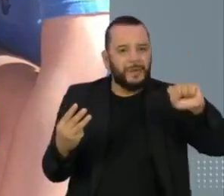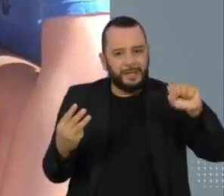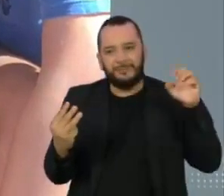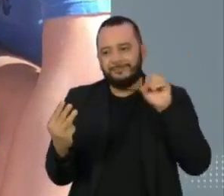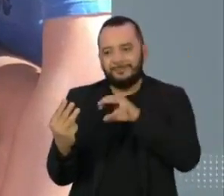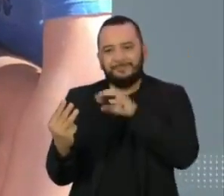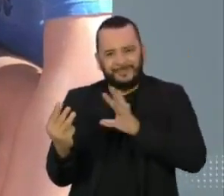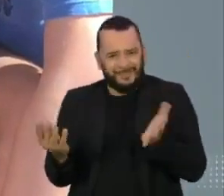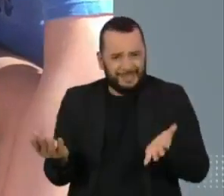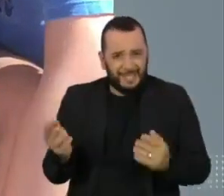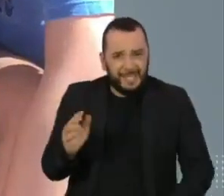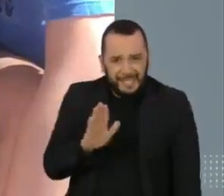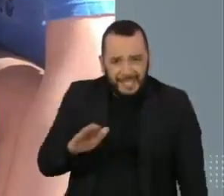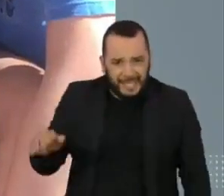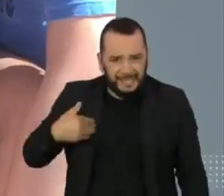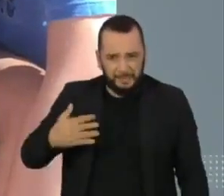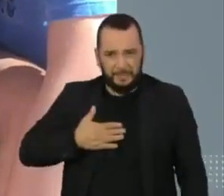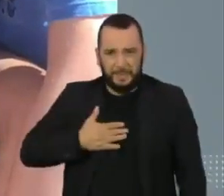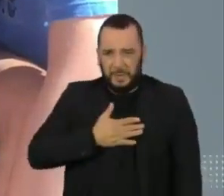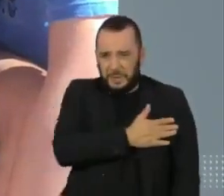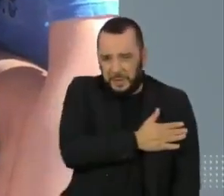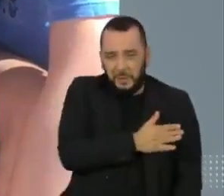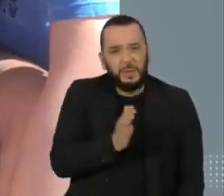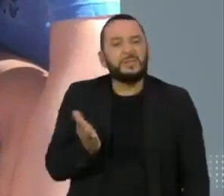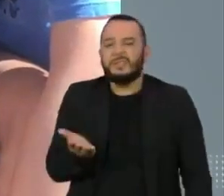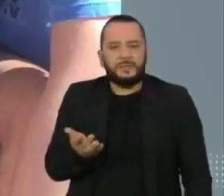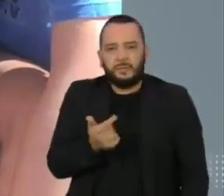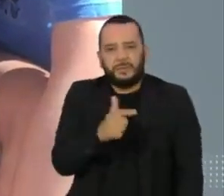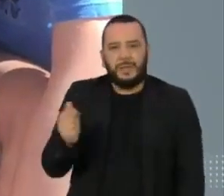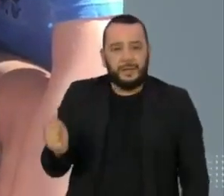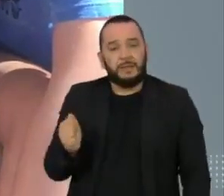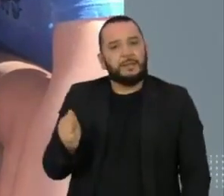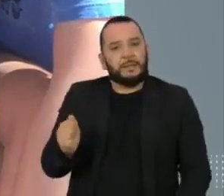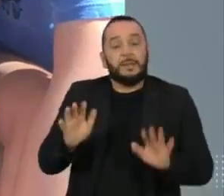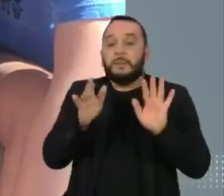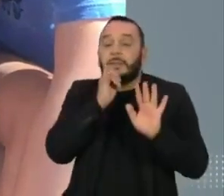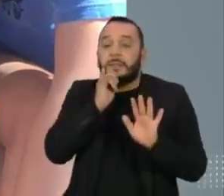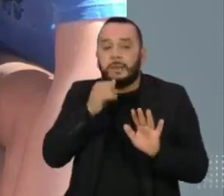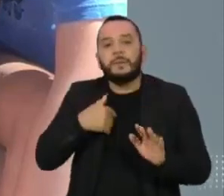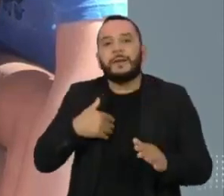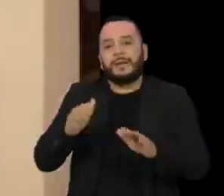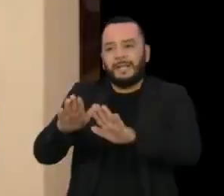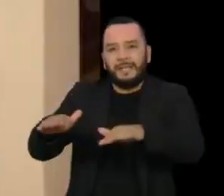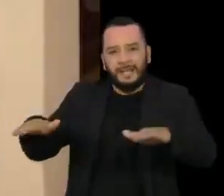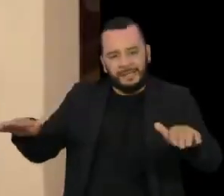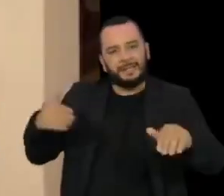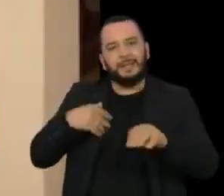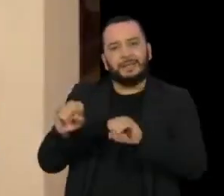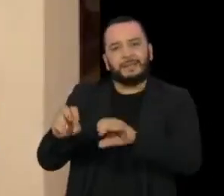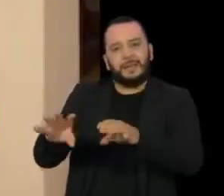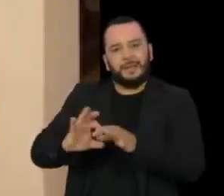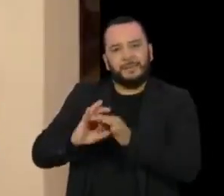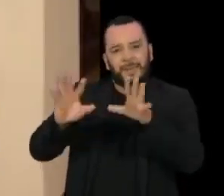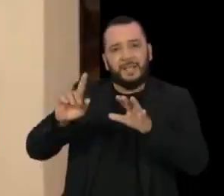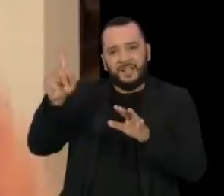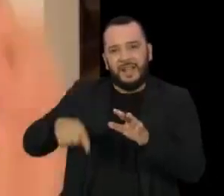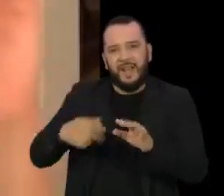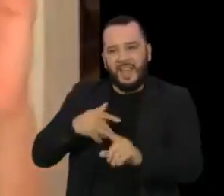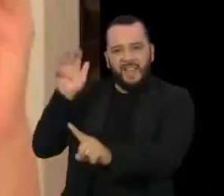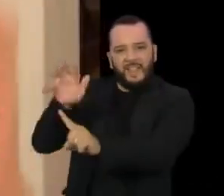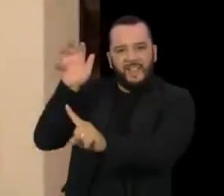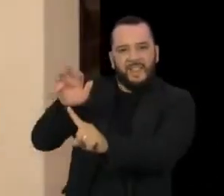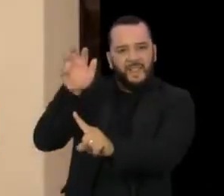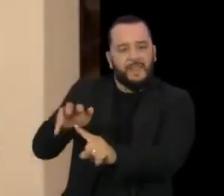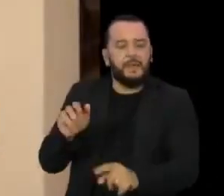crença preconceituosa de que ensinar com liberdade pode doutrinar. Os 3 foram submetidos,